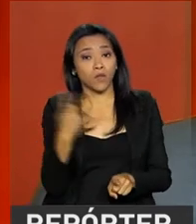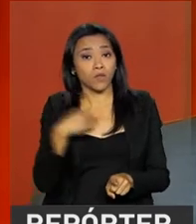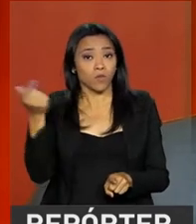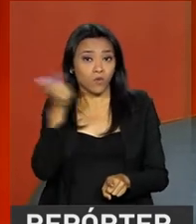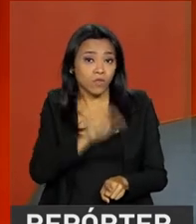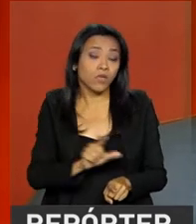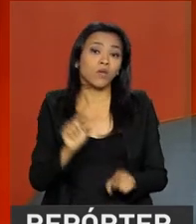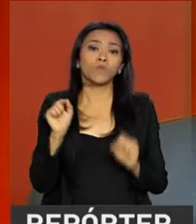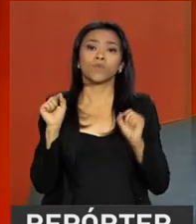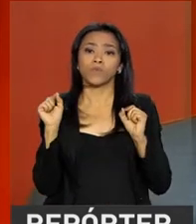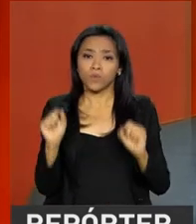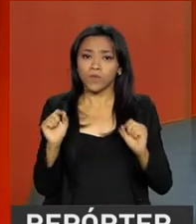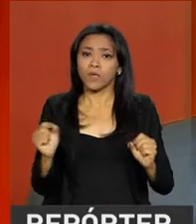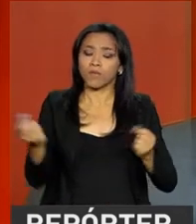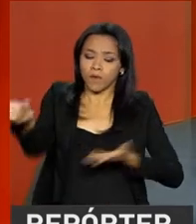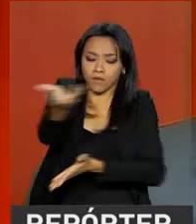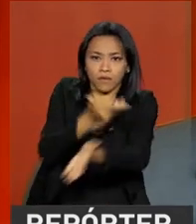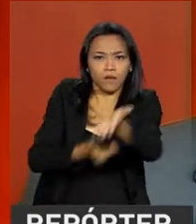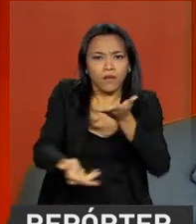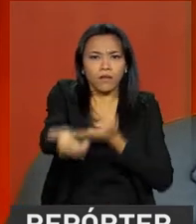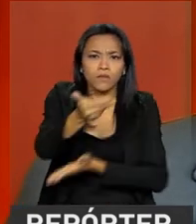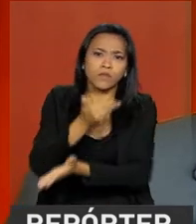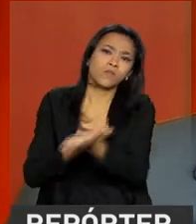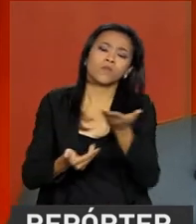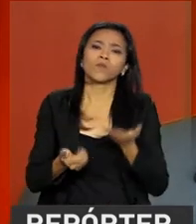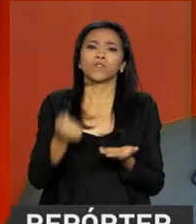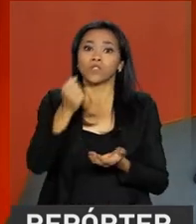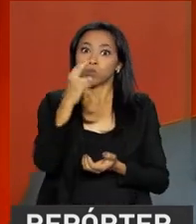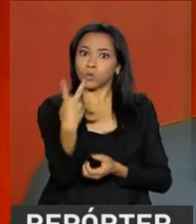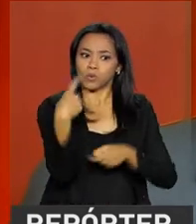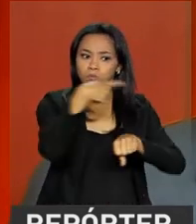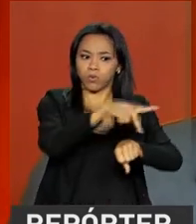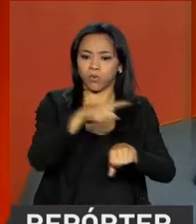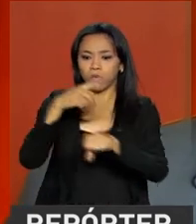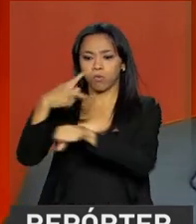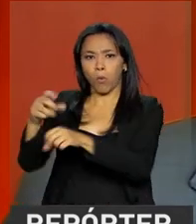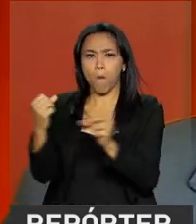para as relações entre duas grandes potências no mundo